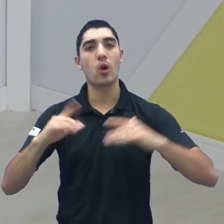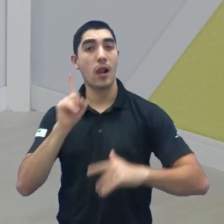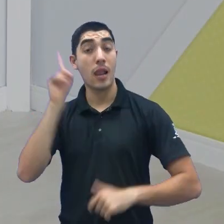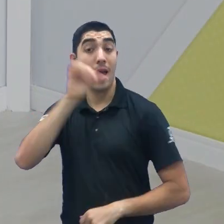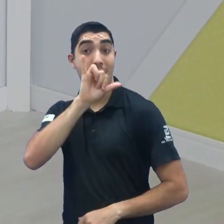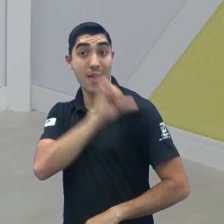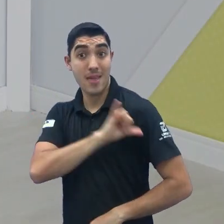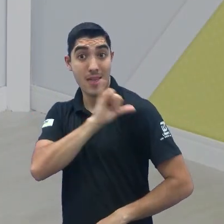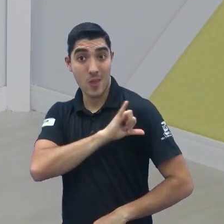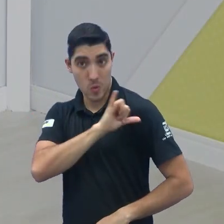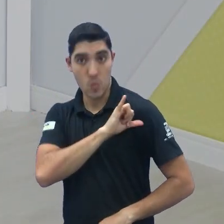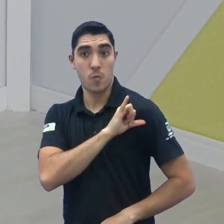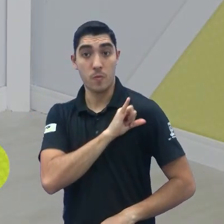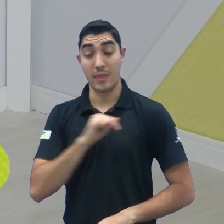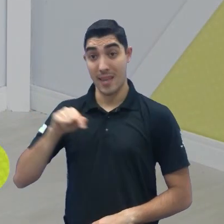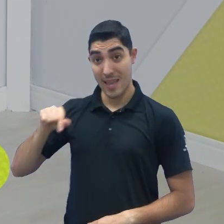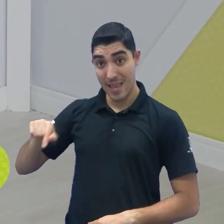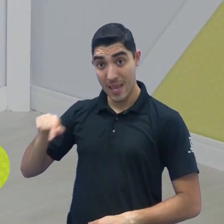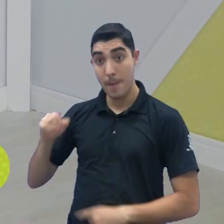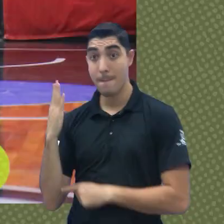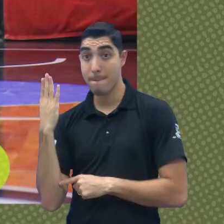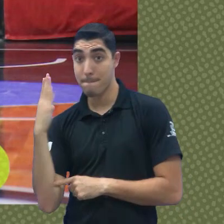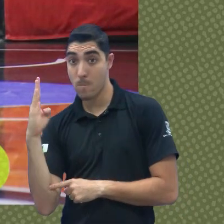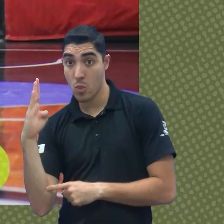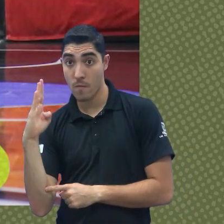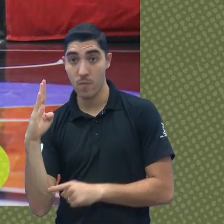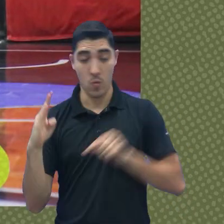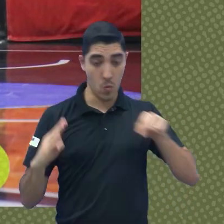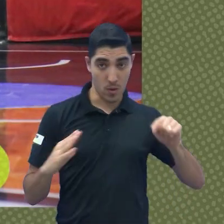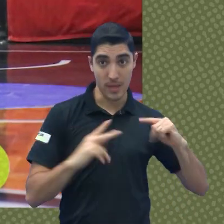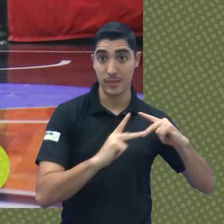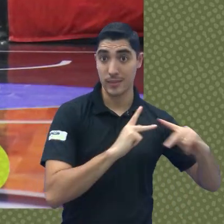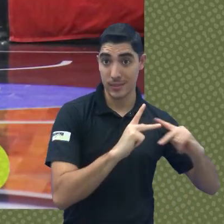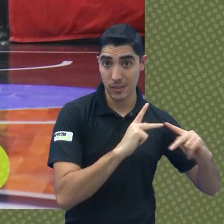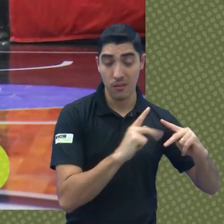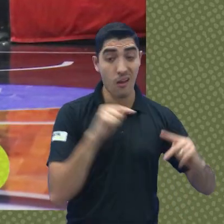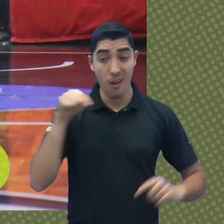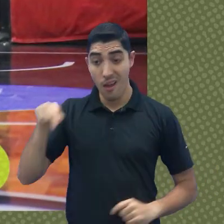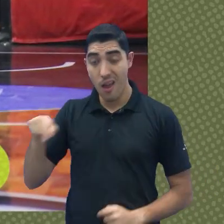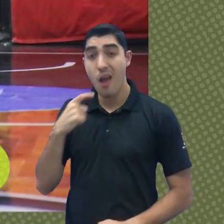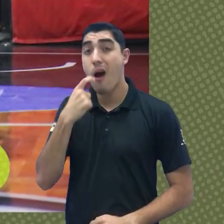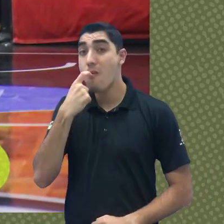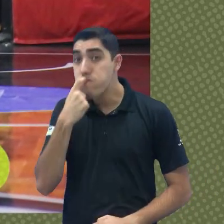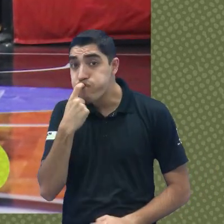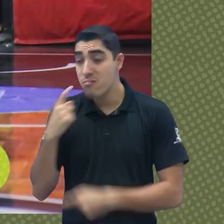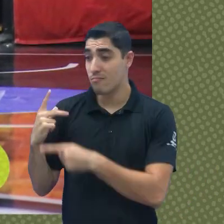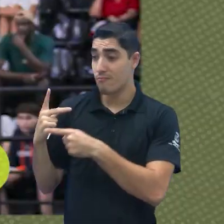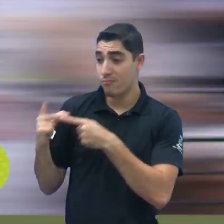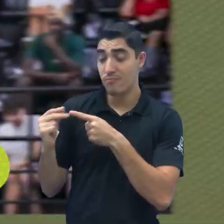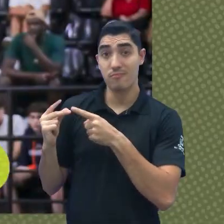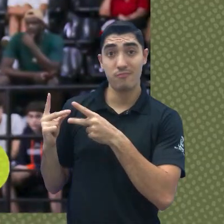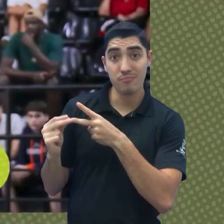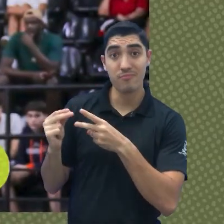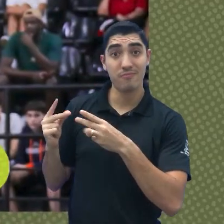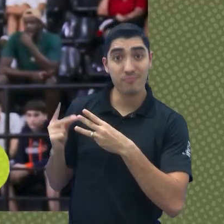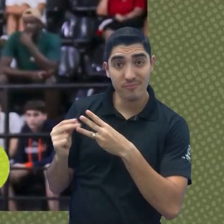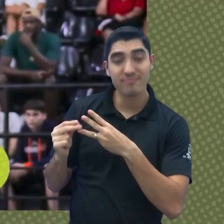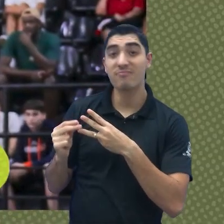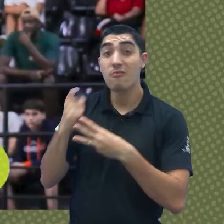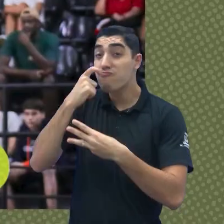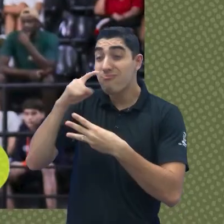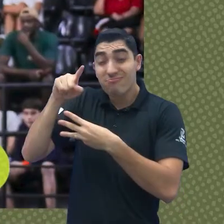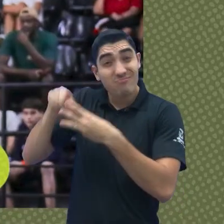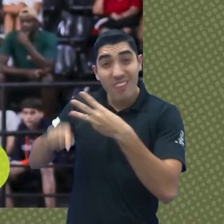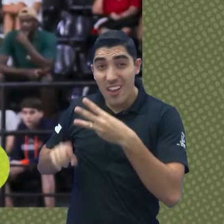para encarar o vice-lanterna Botafogo, que até então só tinha vencido 3 partidas na competição. Pois bem, o time